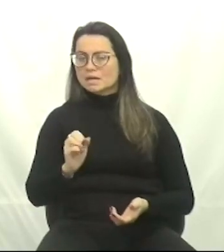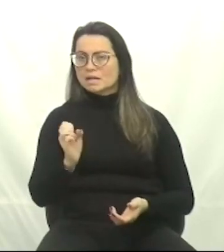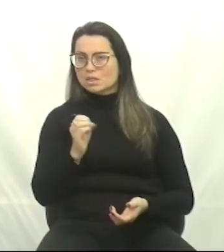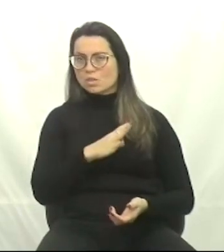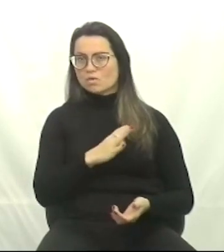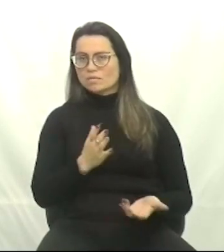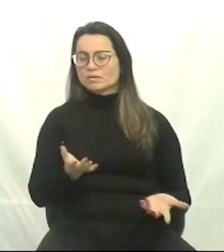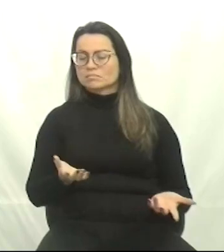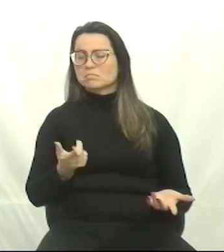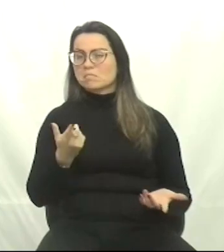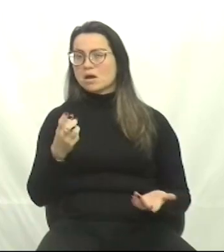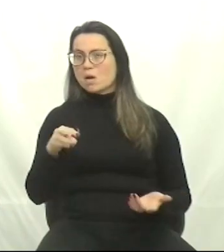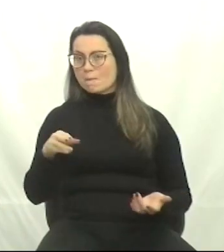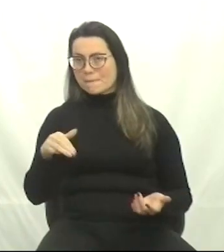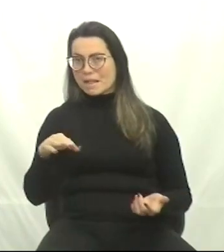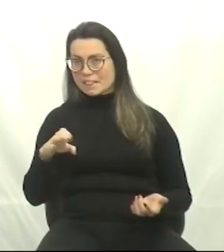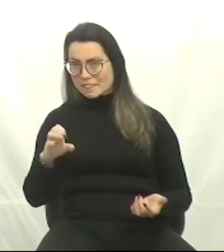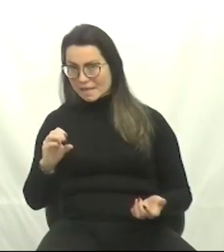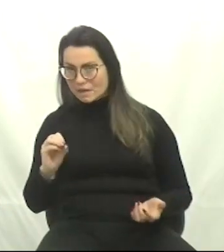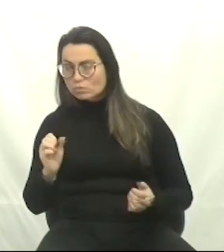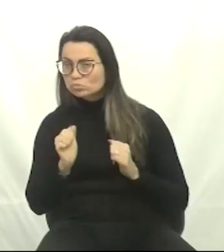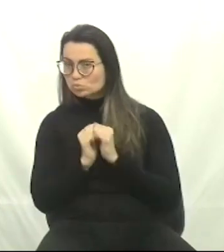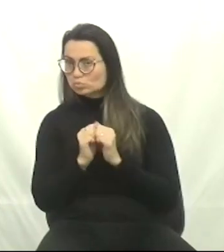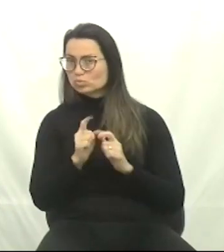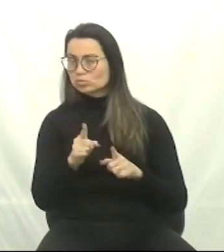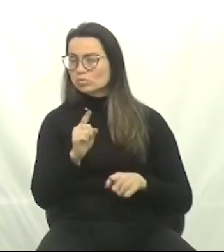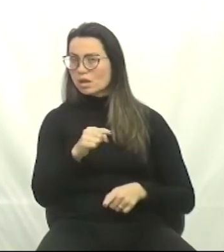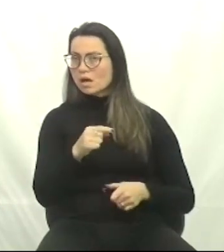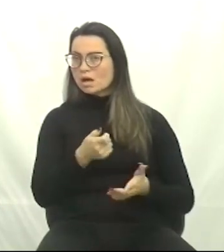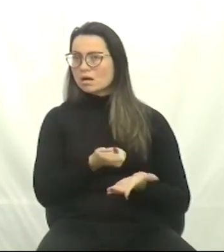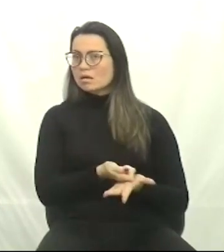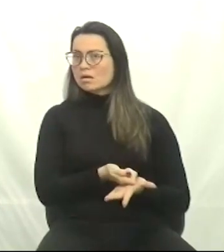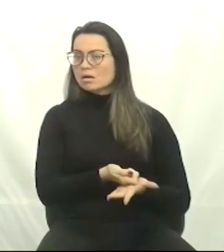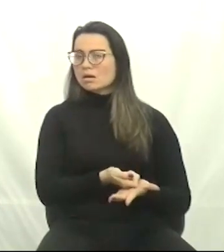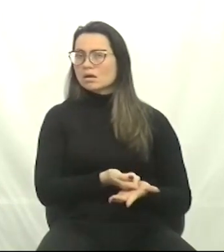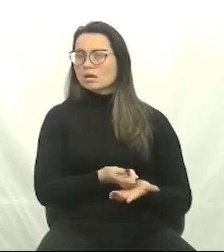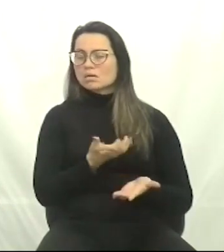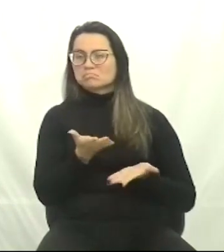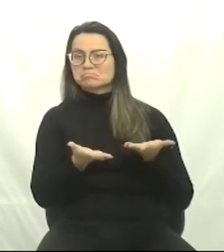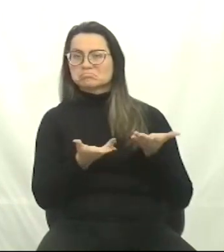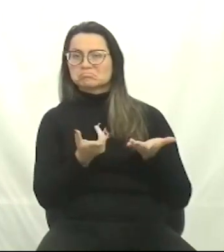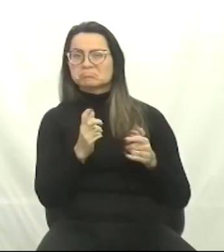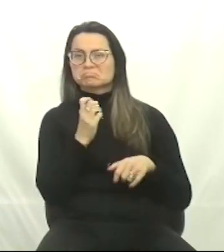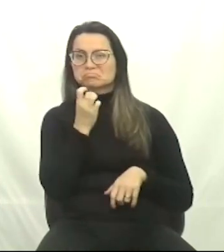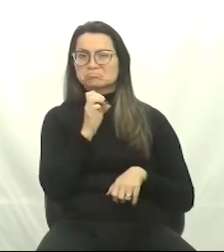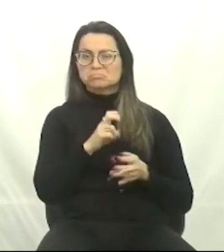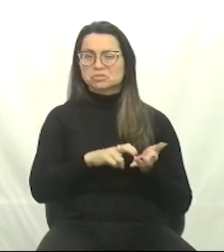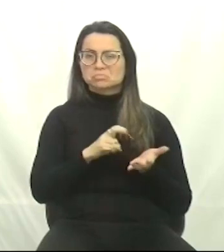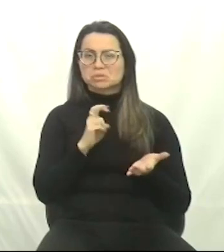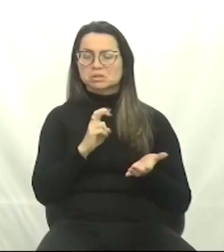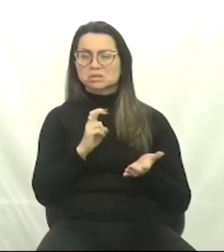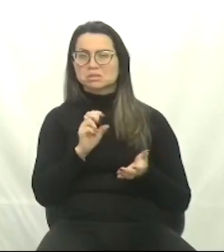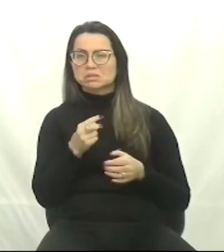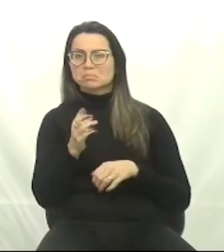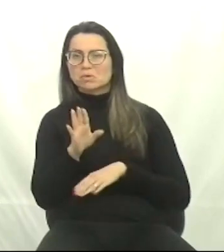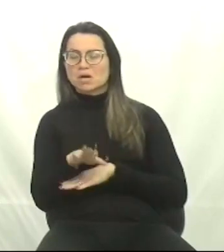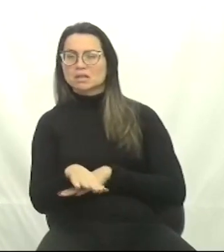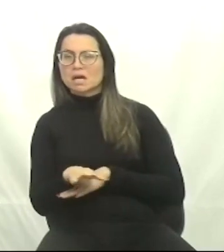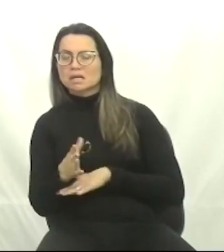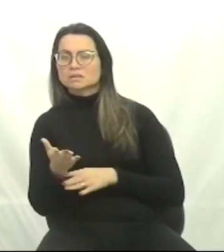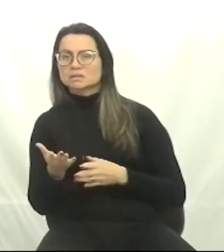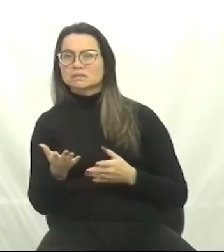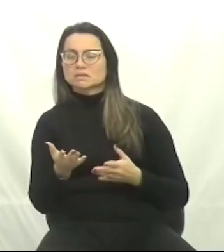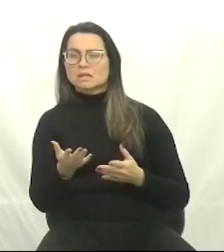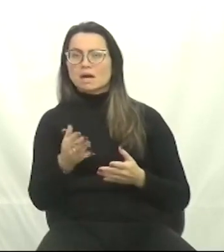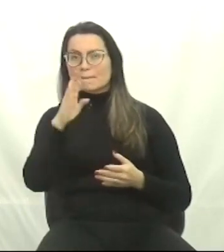Maneca? Estávamos cobrando. Porque tem lá, tem um atende de manhã, daqui a pouquinho vem outro atende à tarde, então tem que ter uma sequência, principalmente num